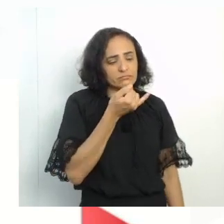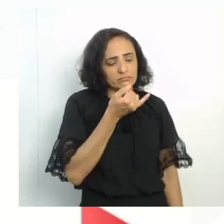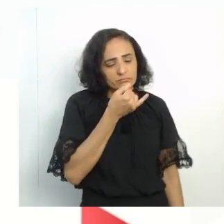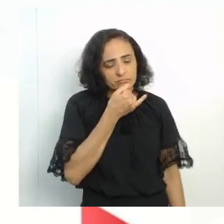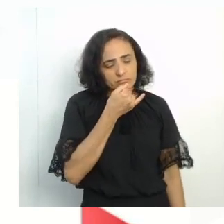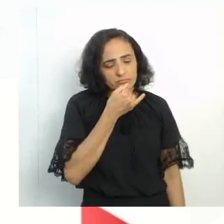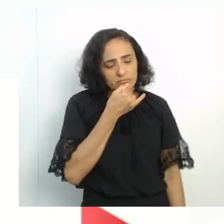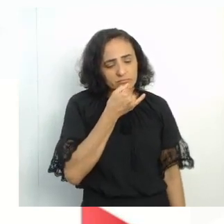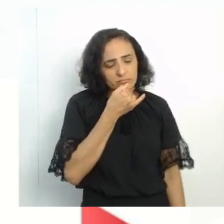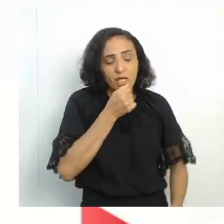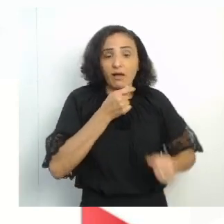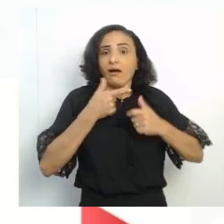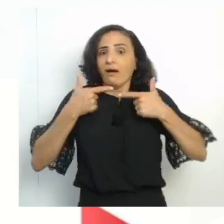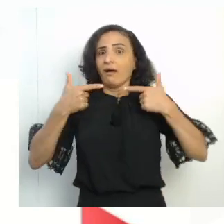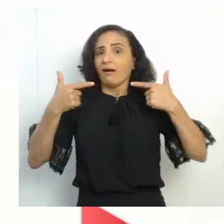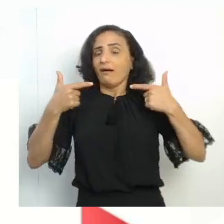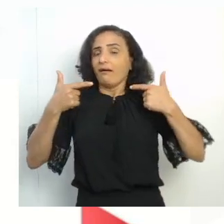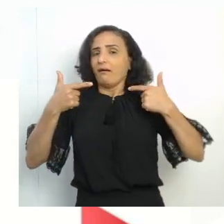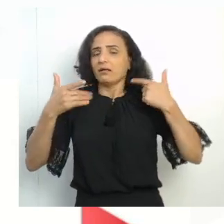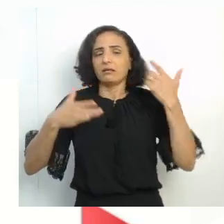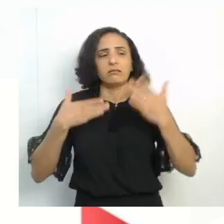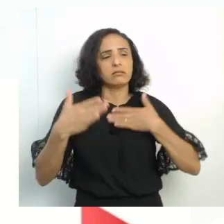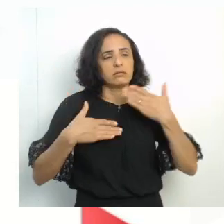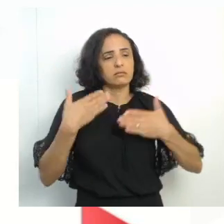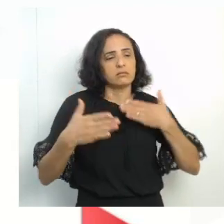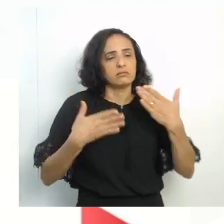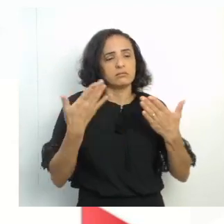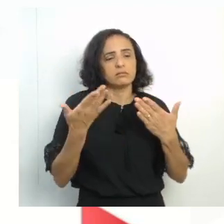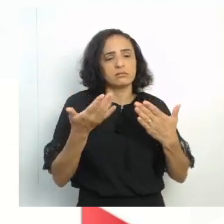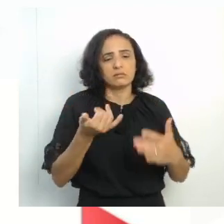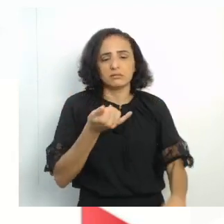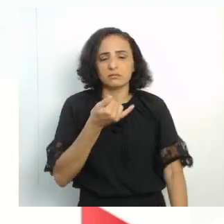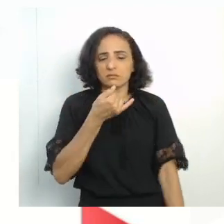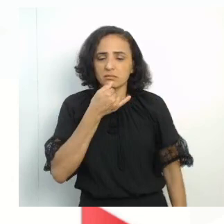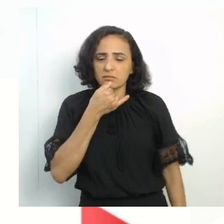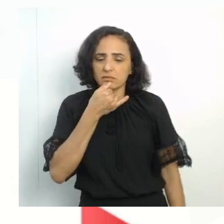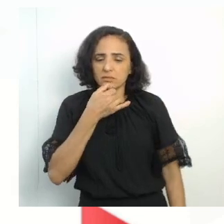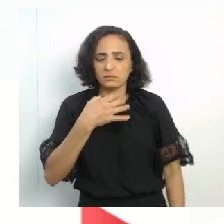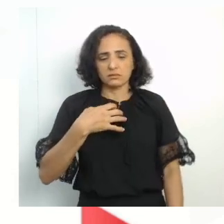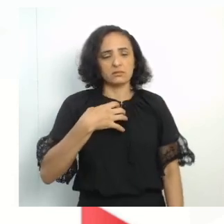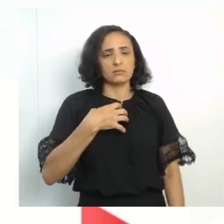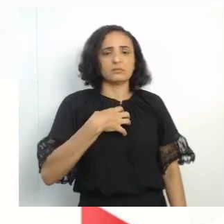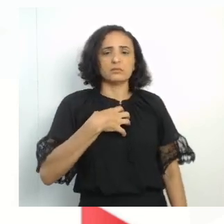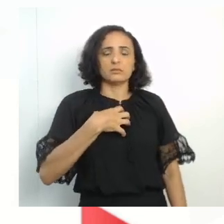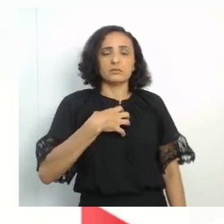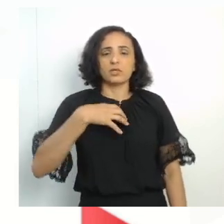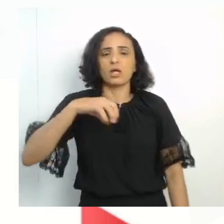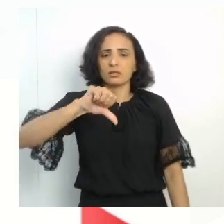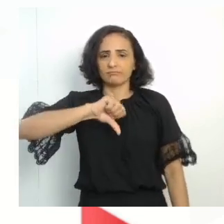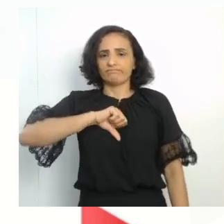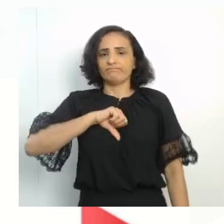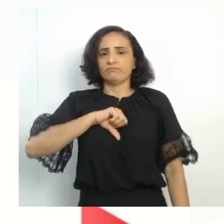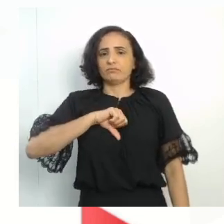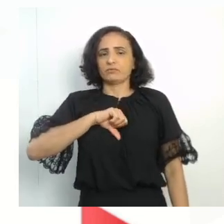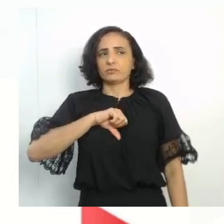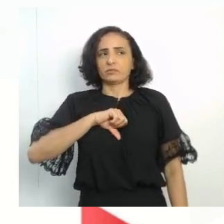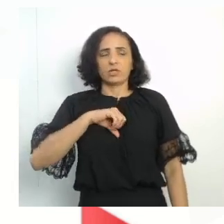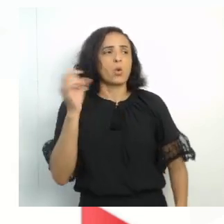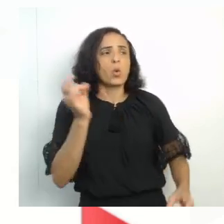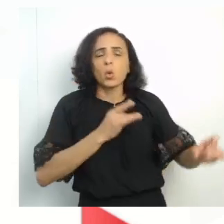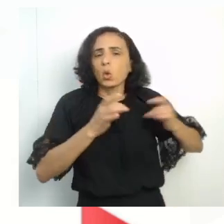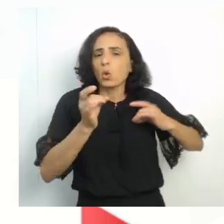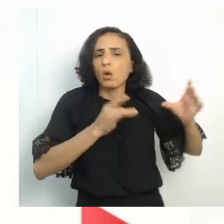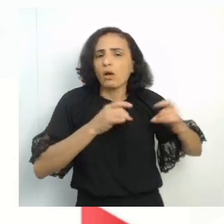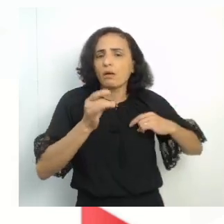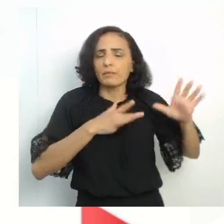transtornos ansiosos, transtornos de personalidades, transtornos psicóticos e,